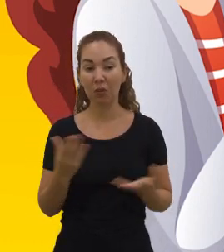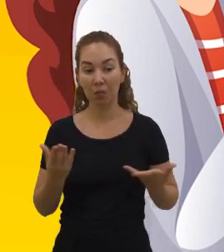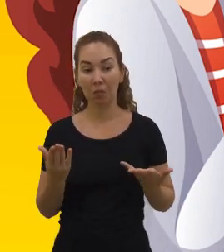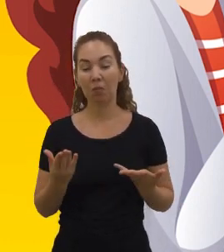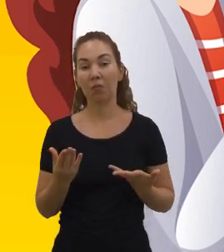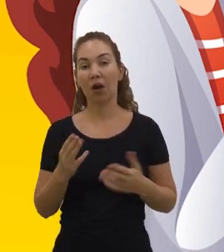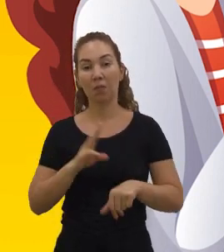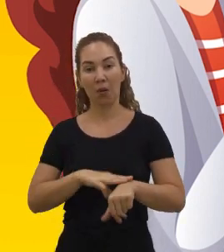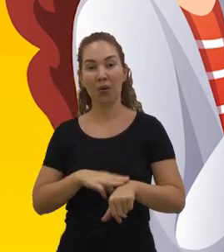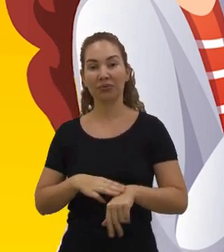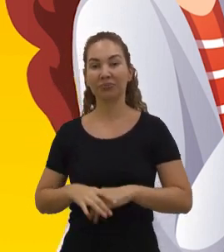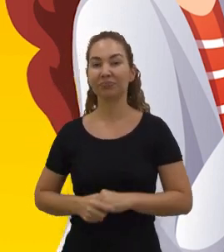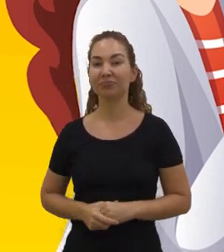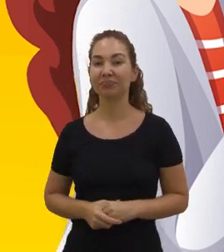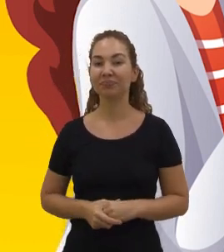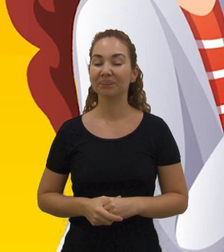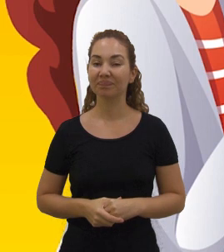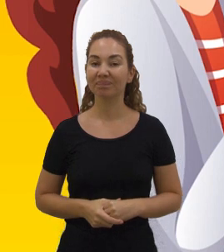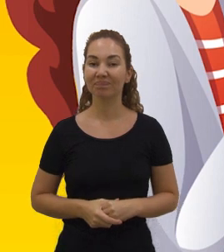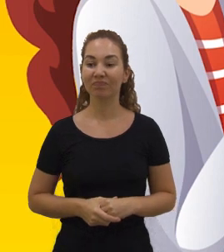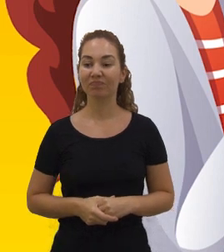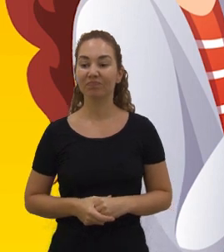é o momentinho.